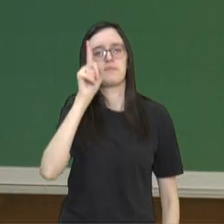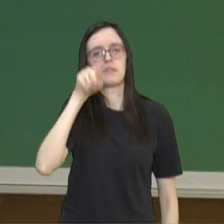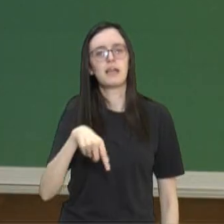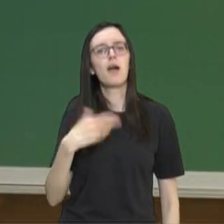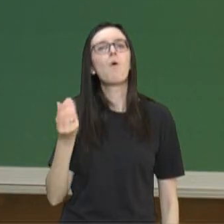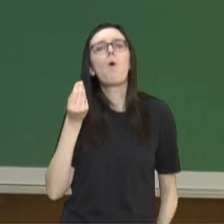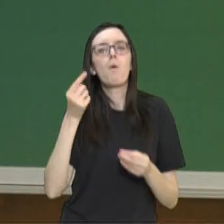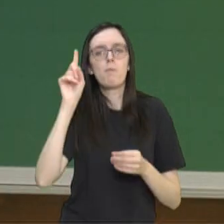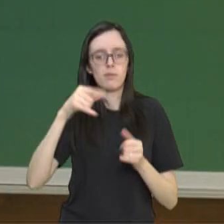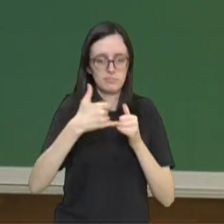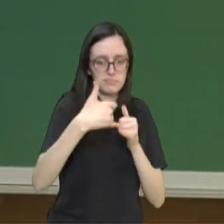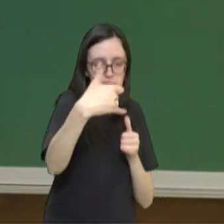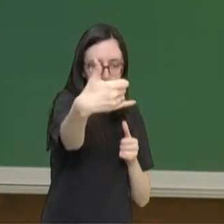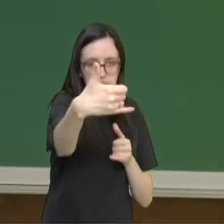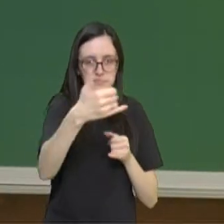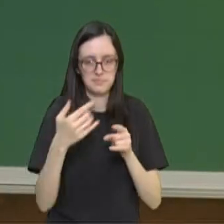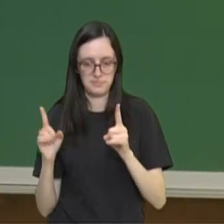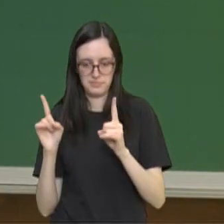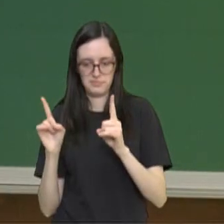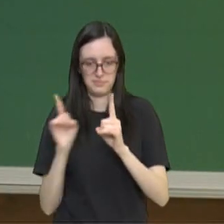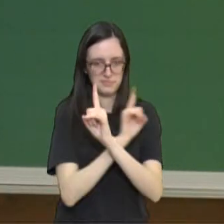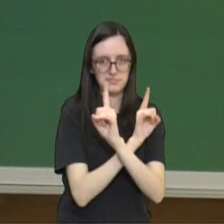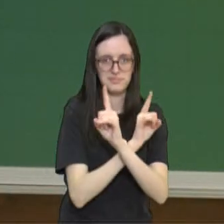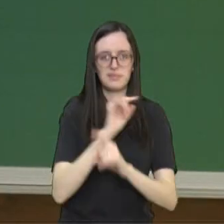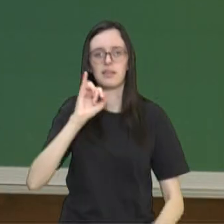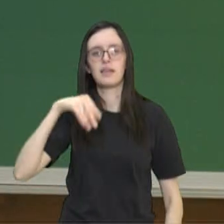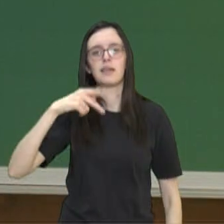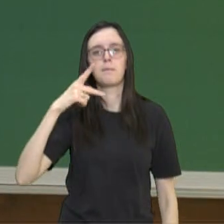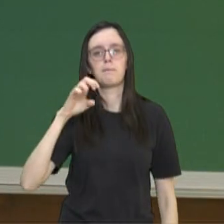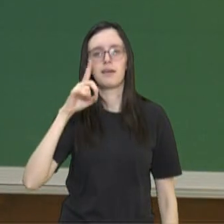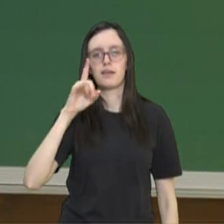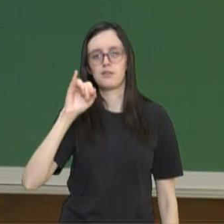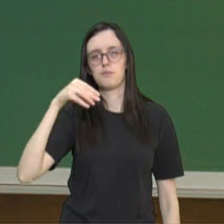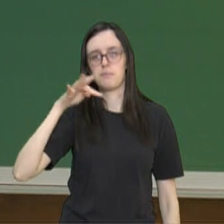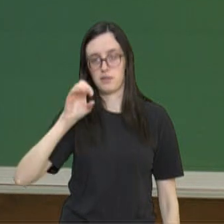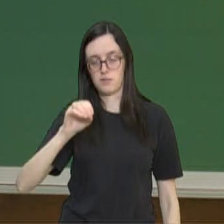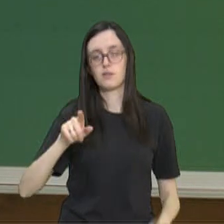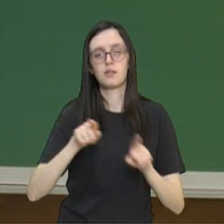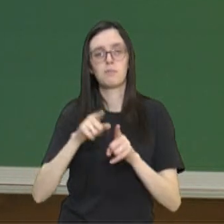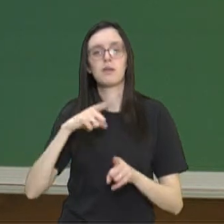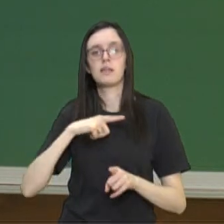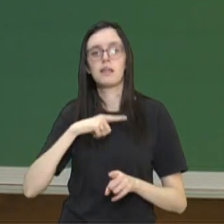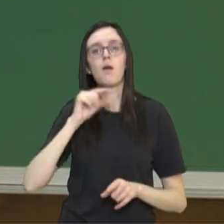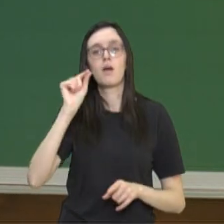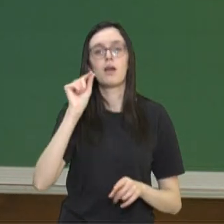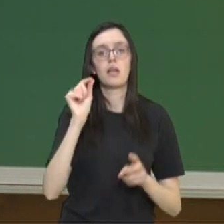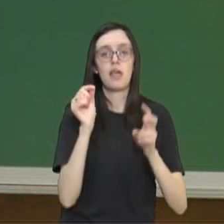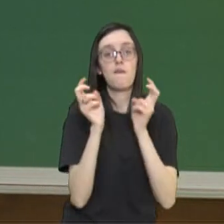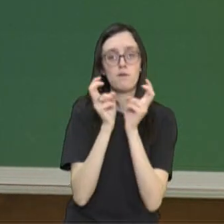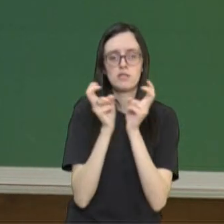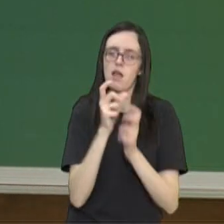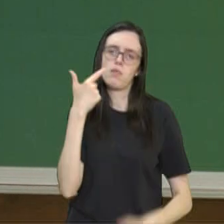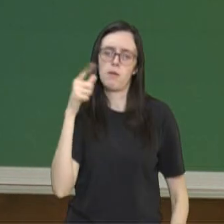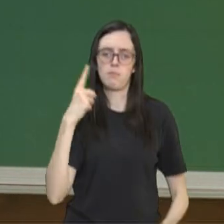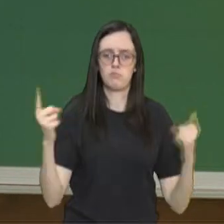possui essa regra. Ufa, é uma coisa a menos, né? Porque é uma questão de